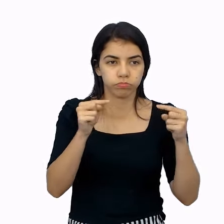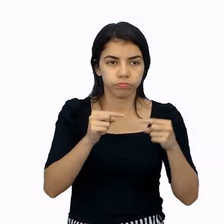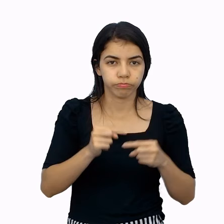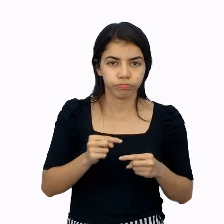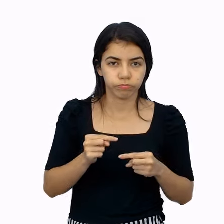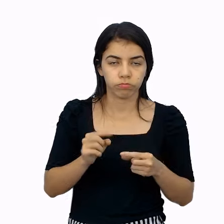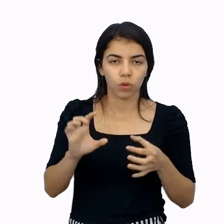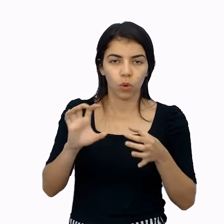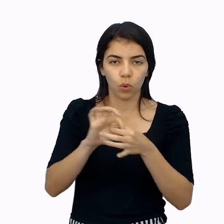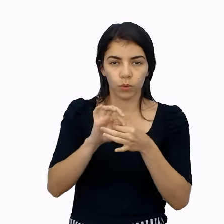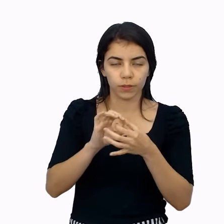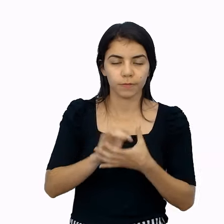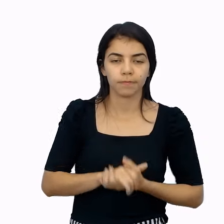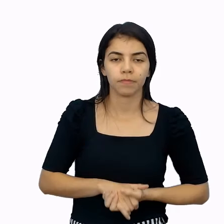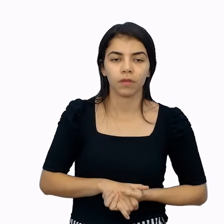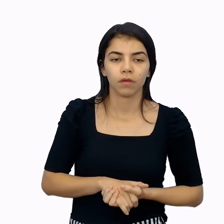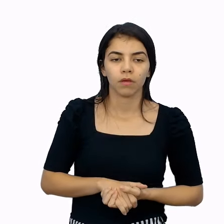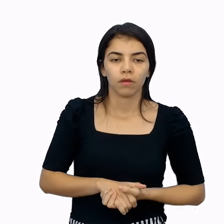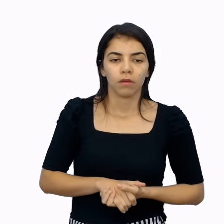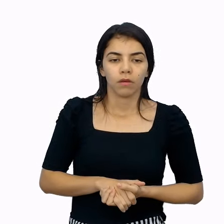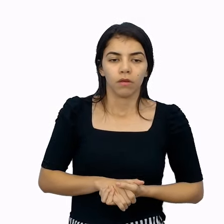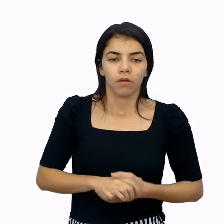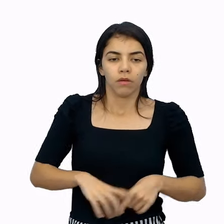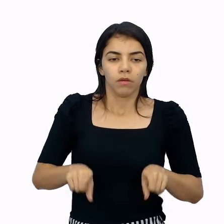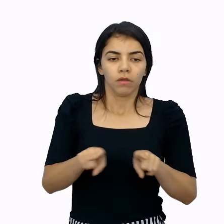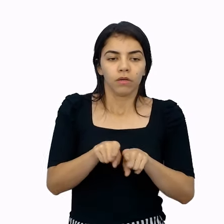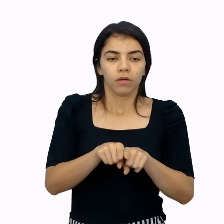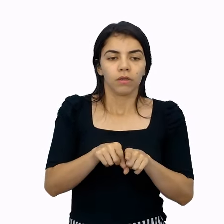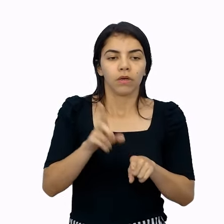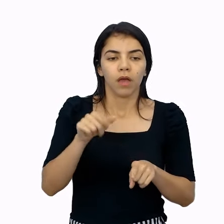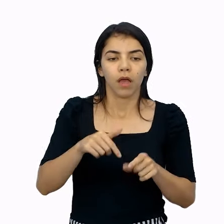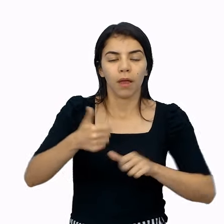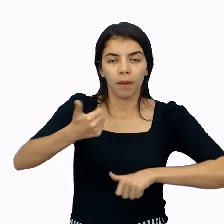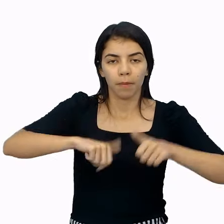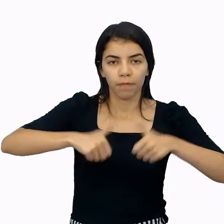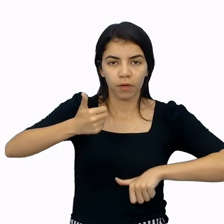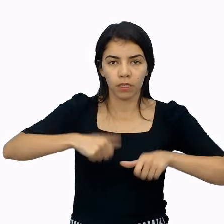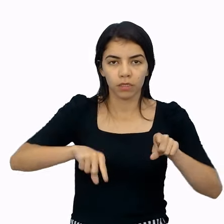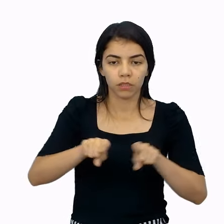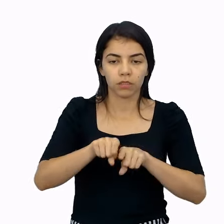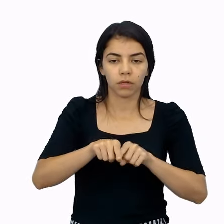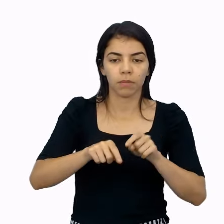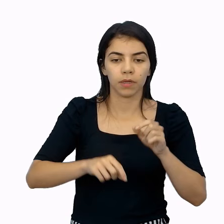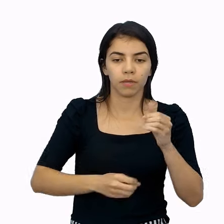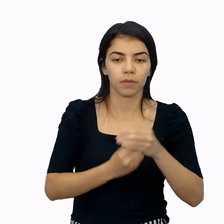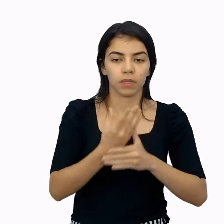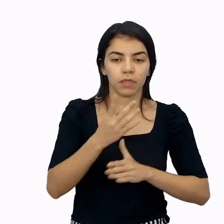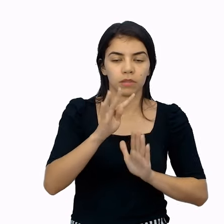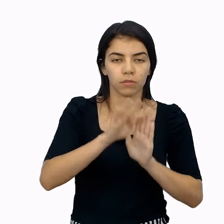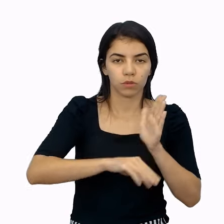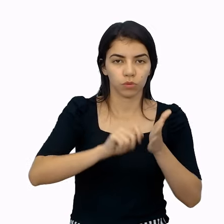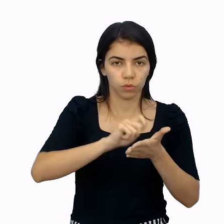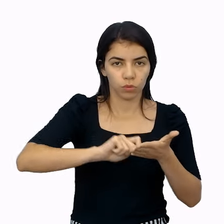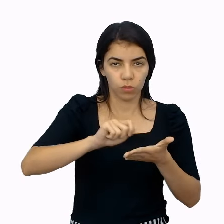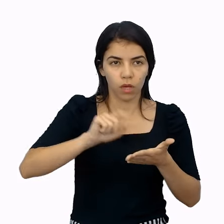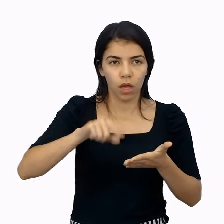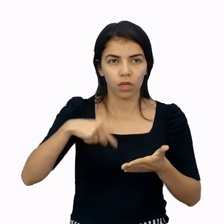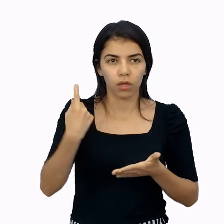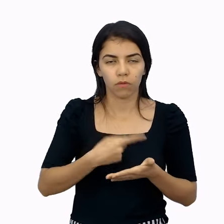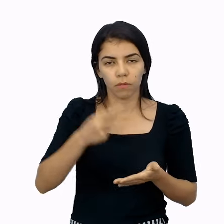bom? Aqui também, para a avaliação agora da produção escrita, nós vamos